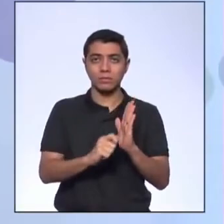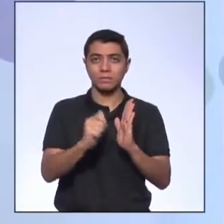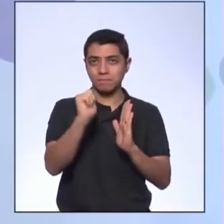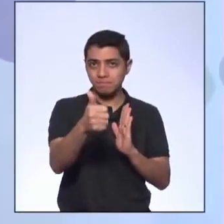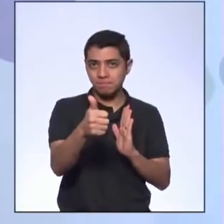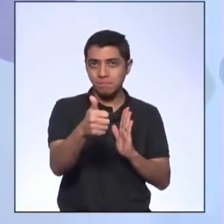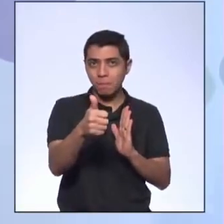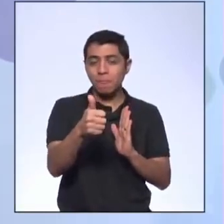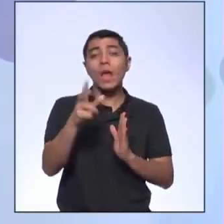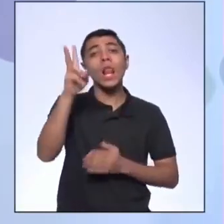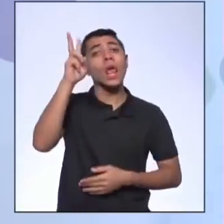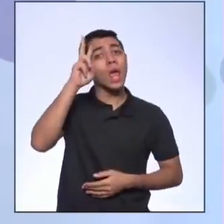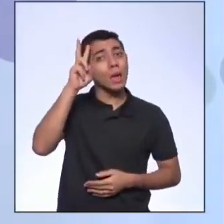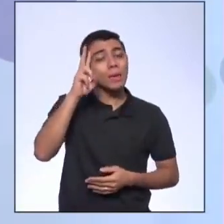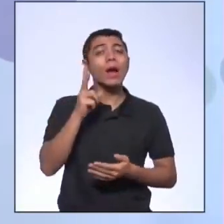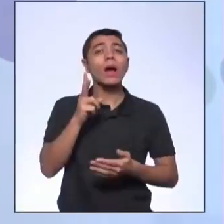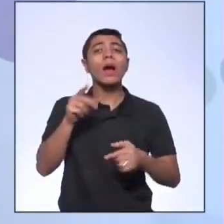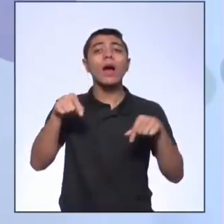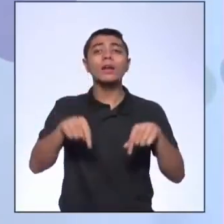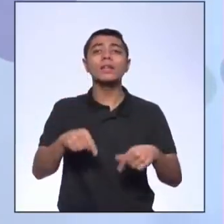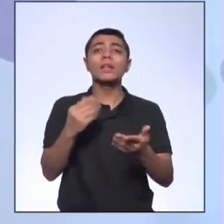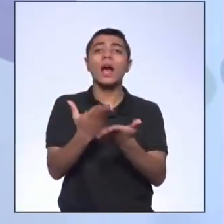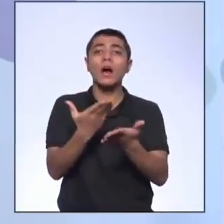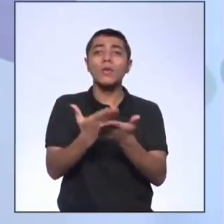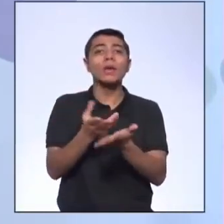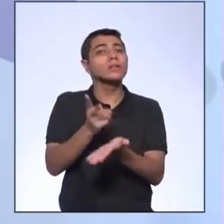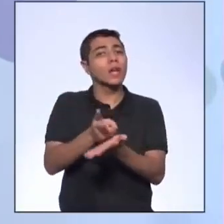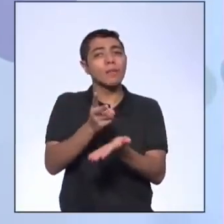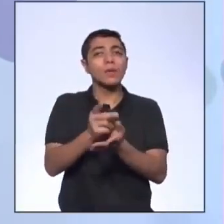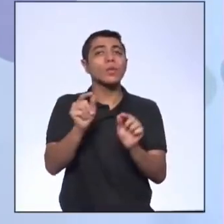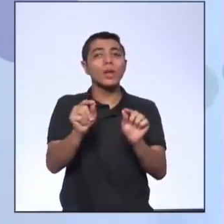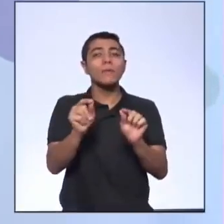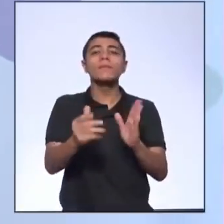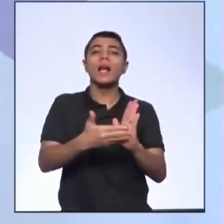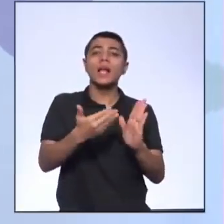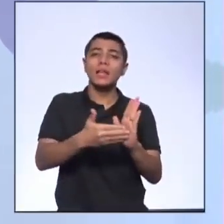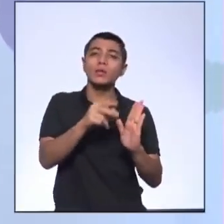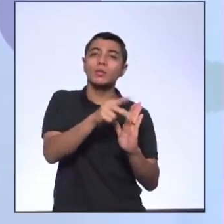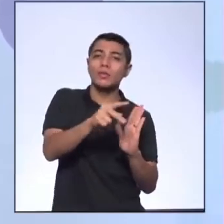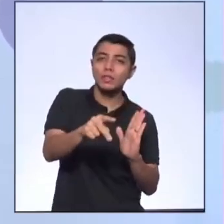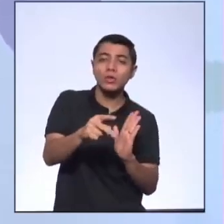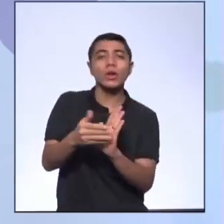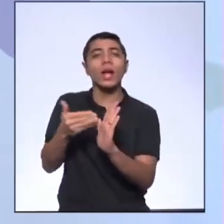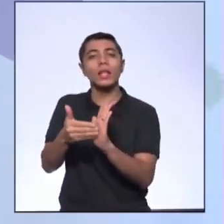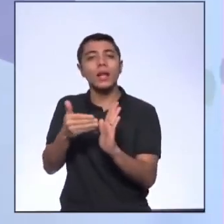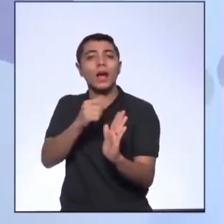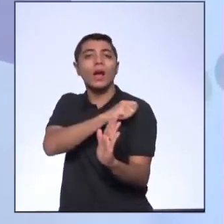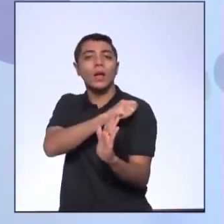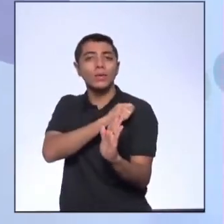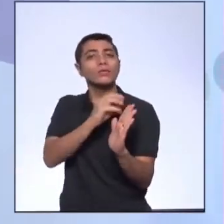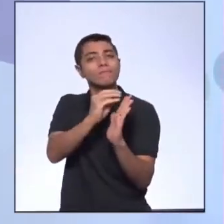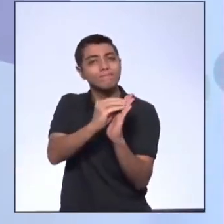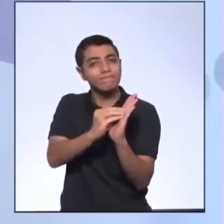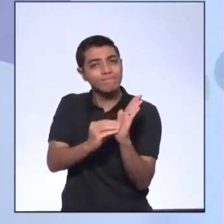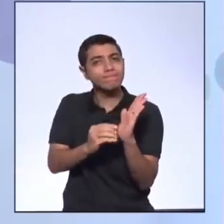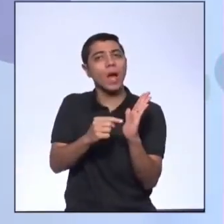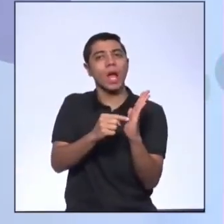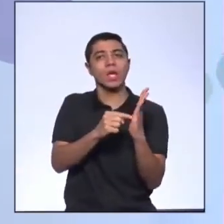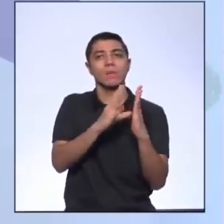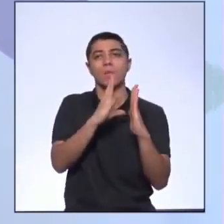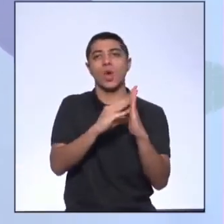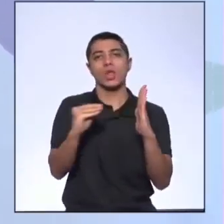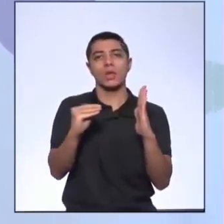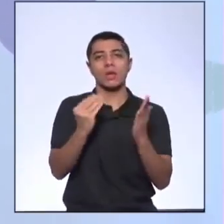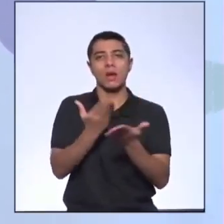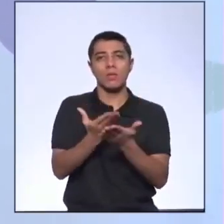as aulas que nós estamos apresentando aqui são recortes do caderno do professor e do aluno e que é importante, é interessante que vocês